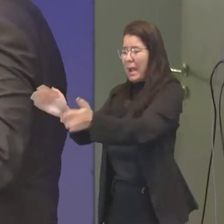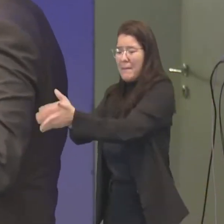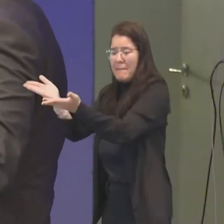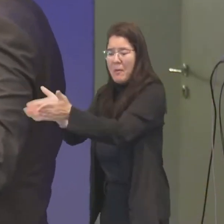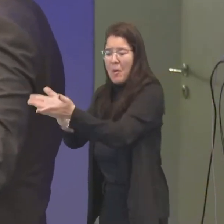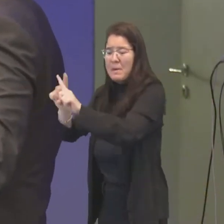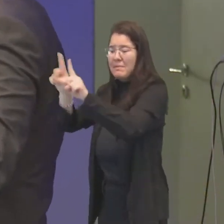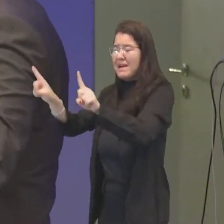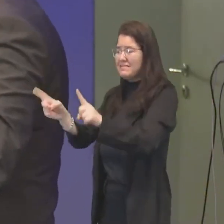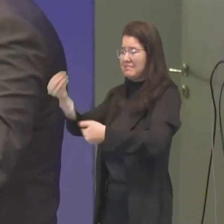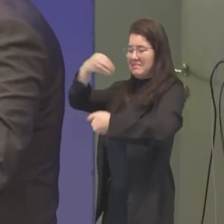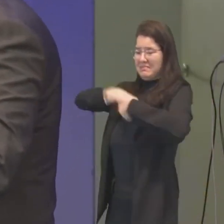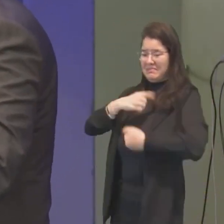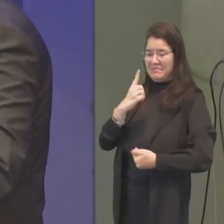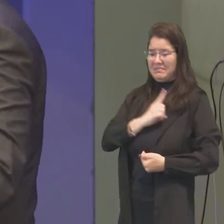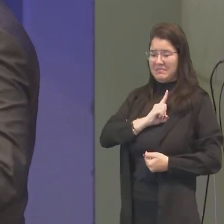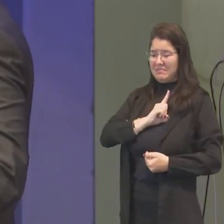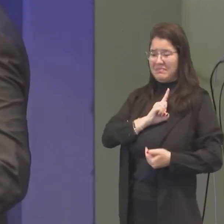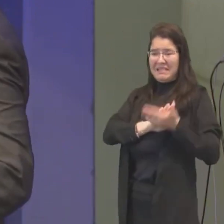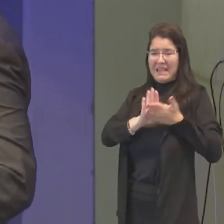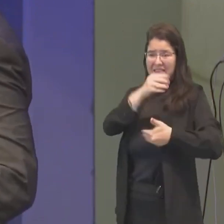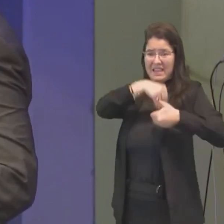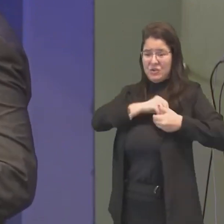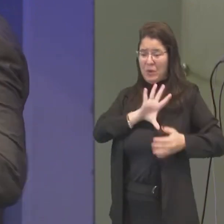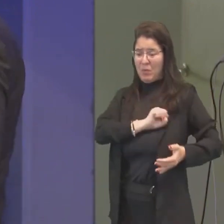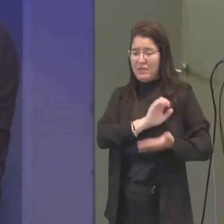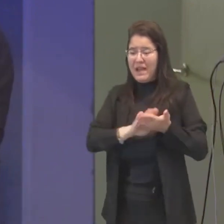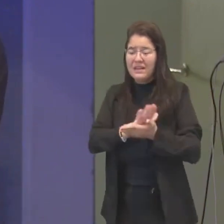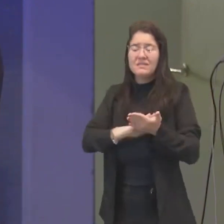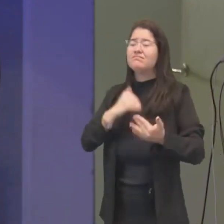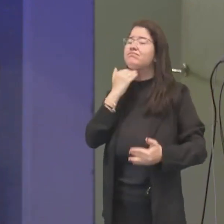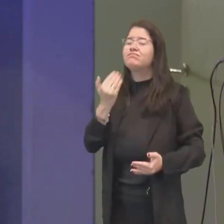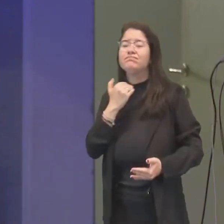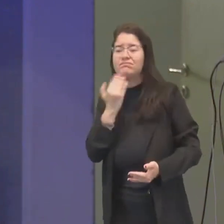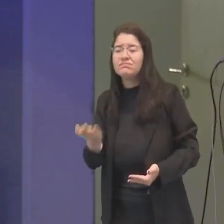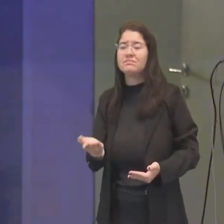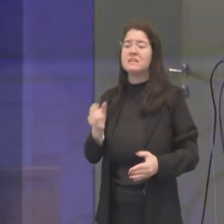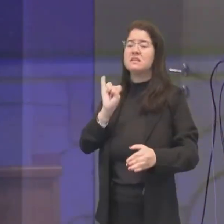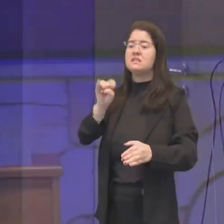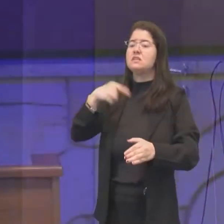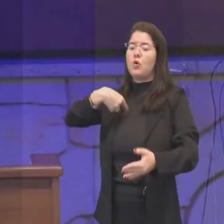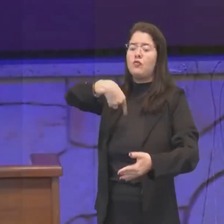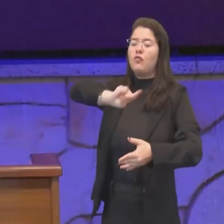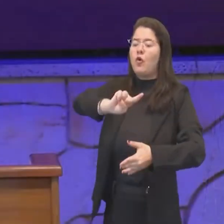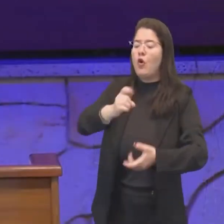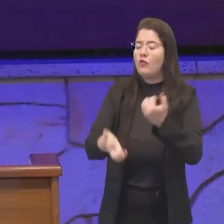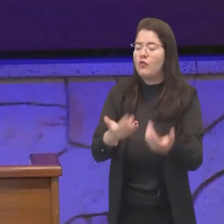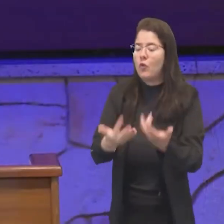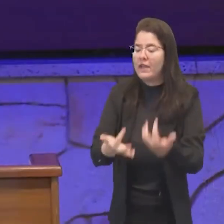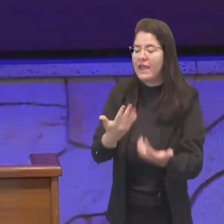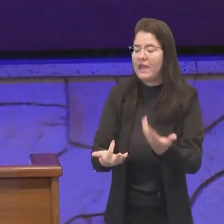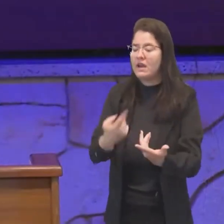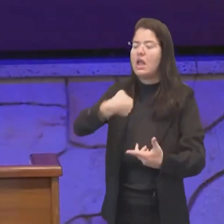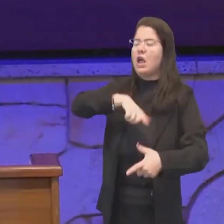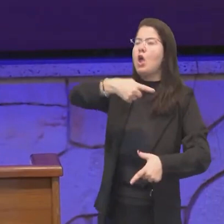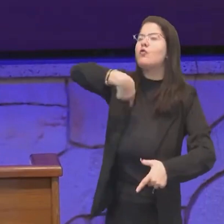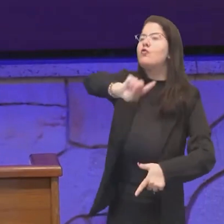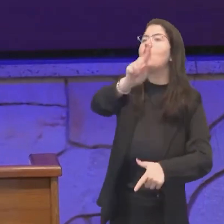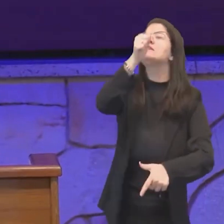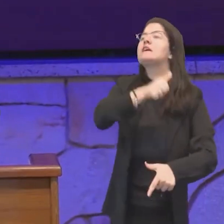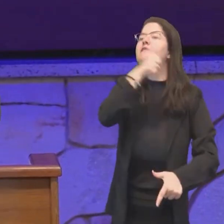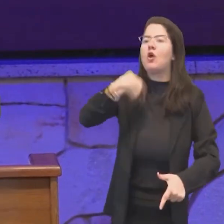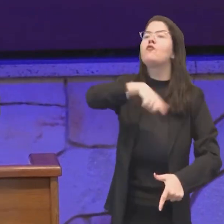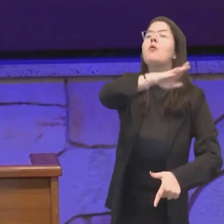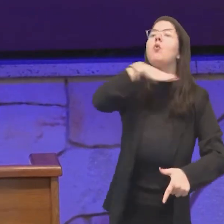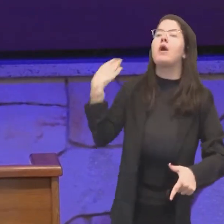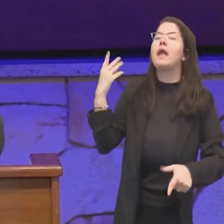nada. Não vale nada. O que o Senhor pede de ti? Que ames a justiça, a misericórdia, a humildade. Estas